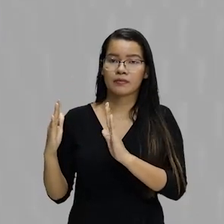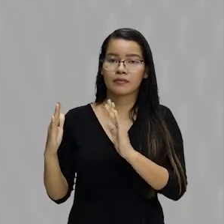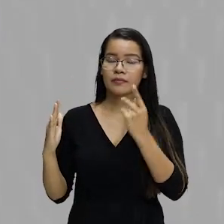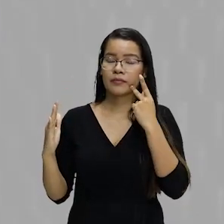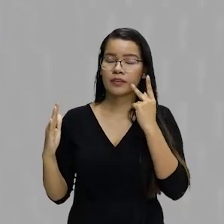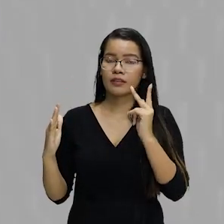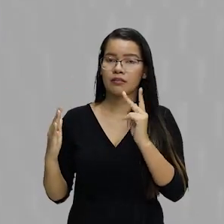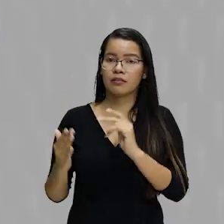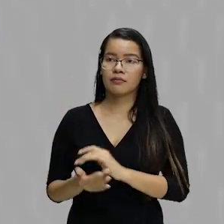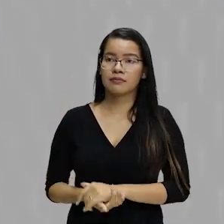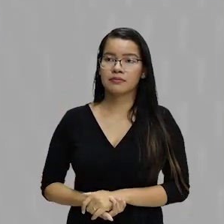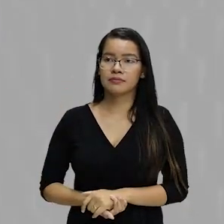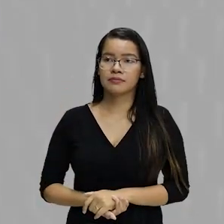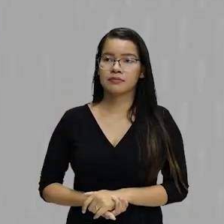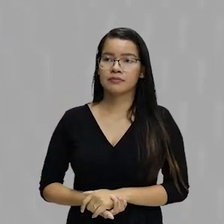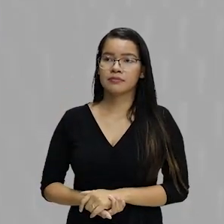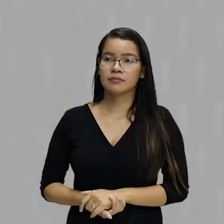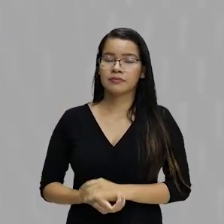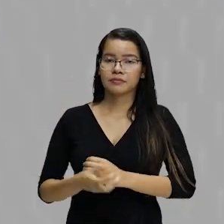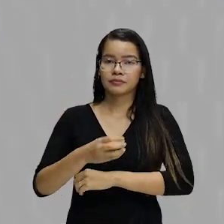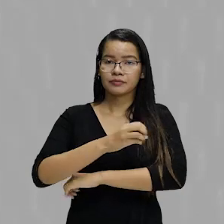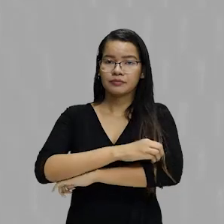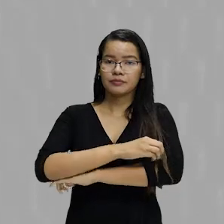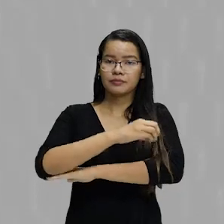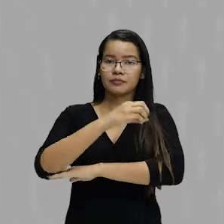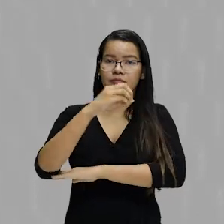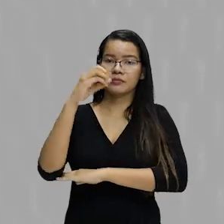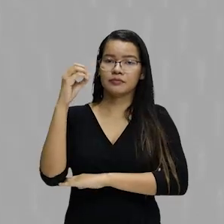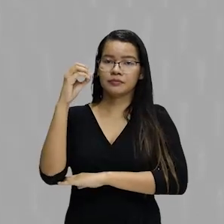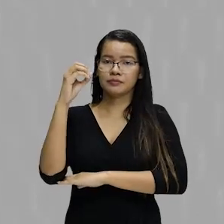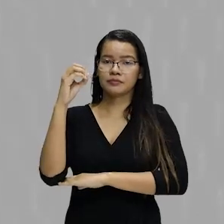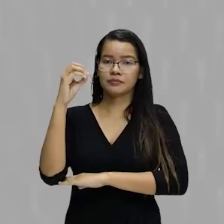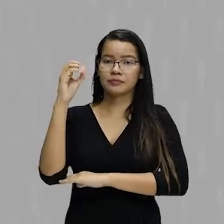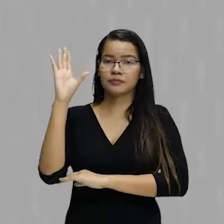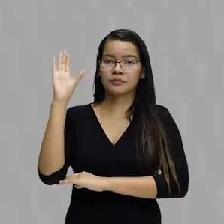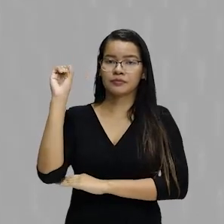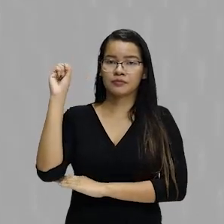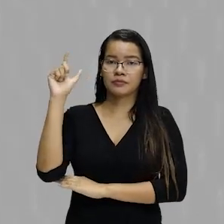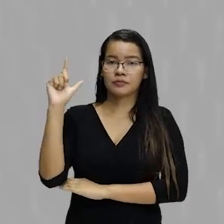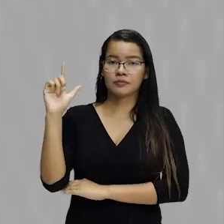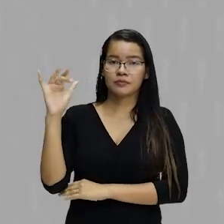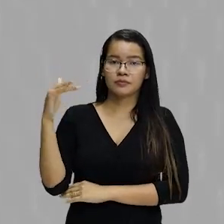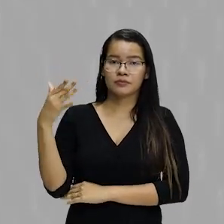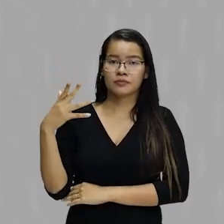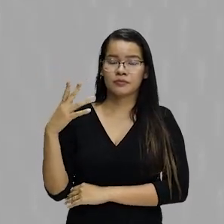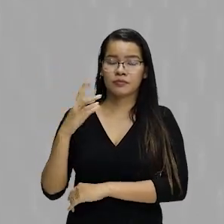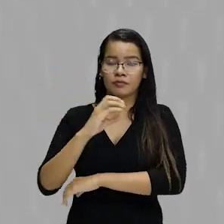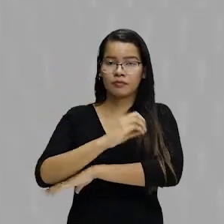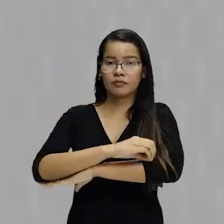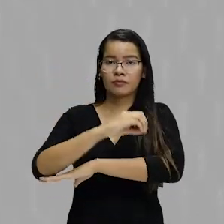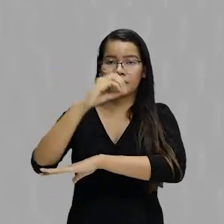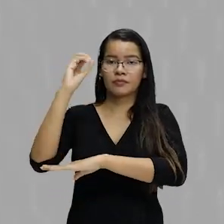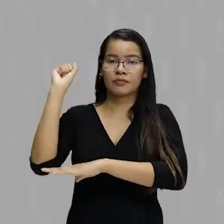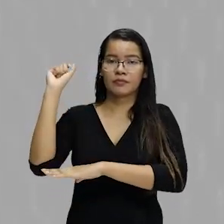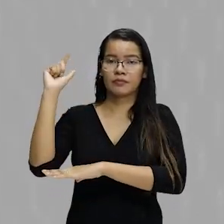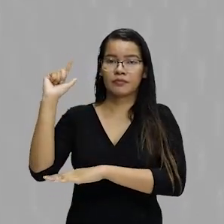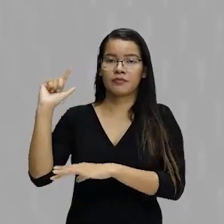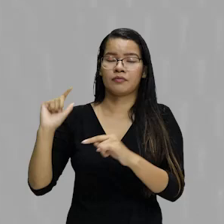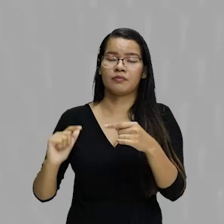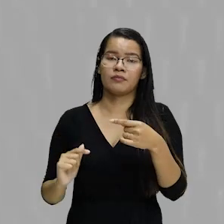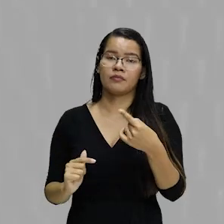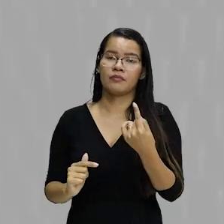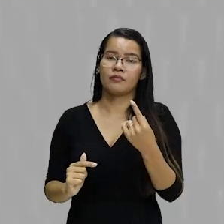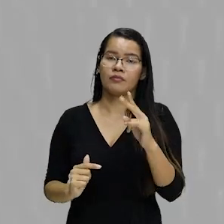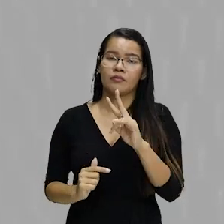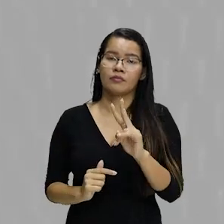para a nascente do sol, ok? E no momento que o sol nasce uma vez no ano, né, que é